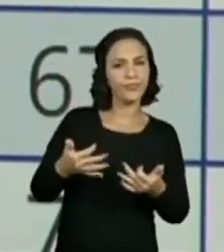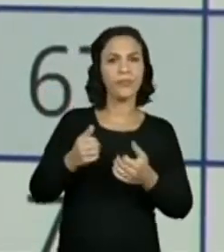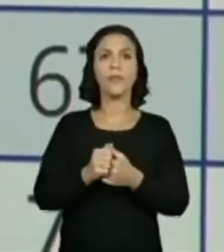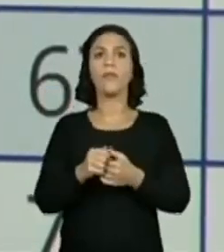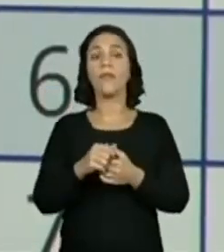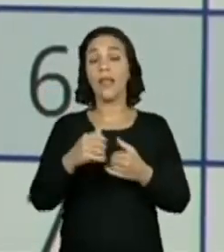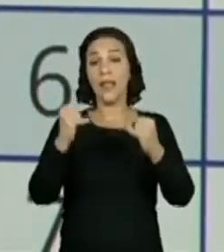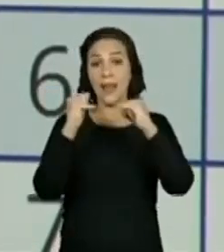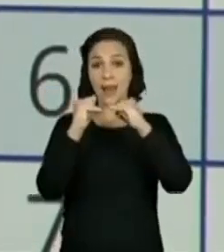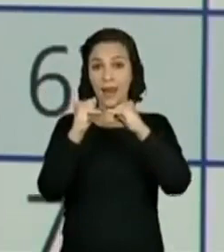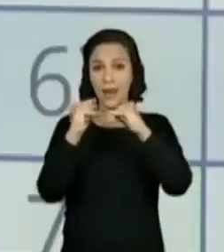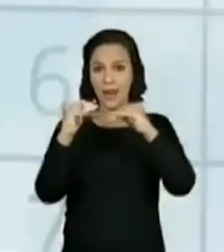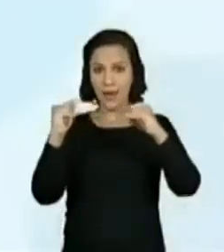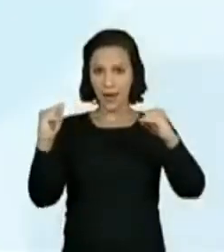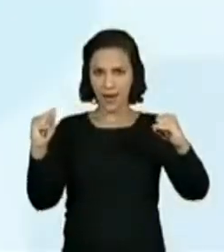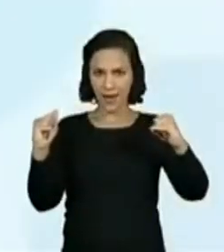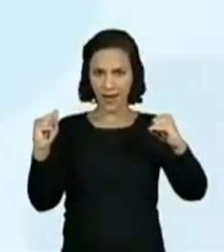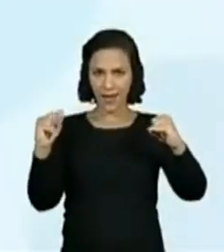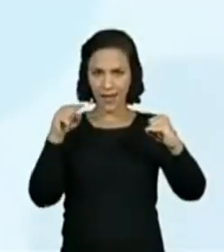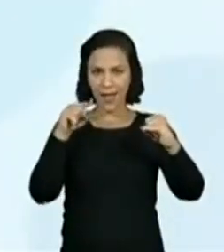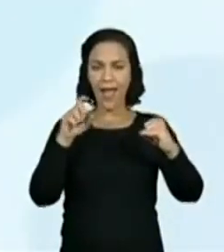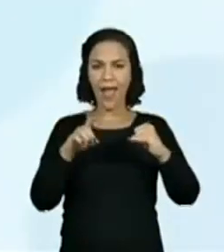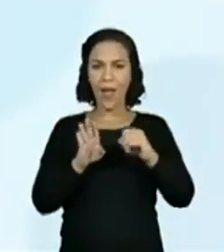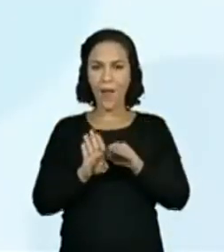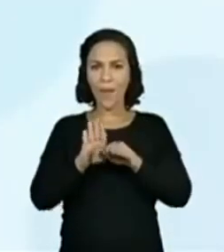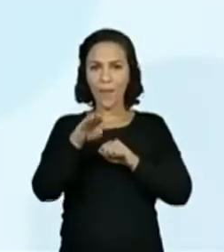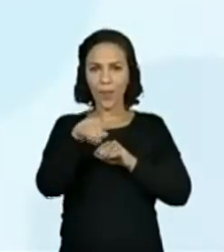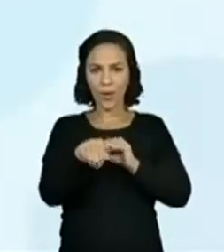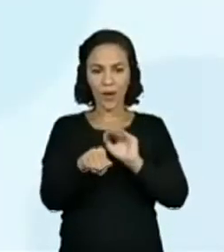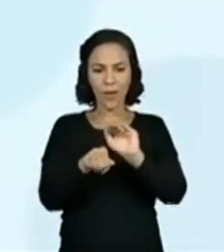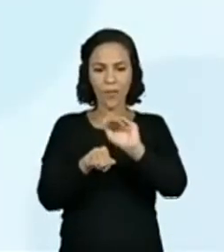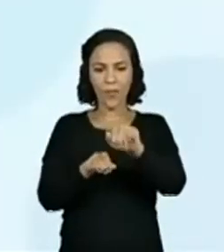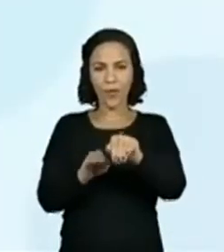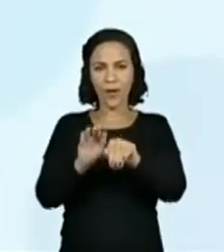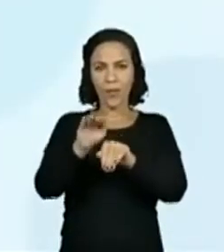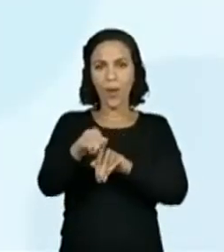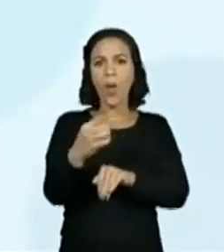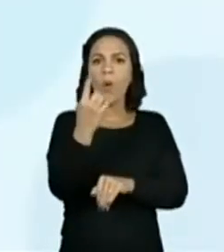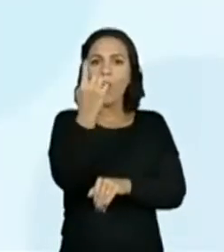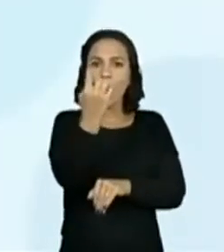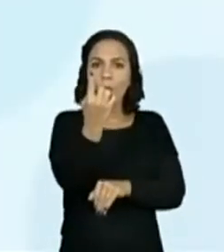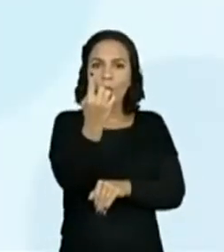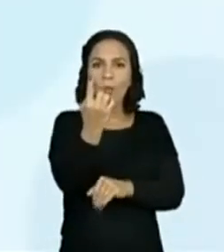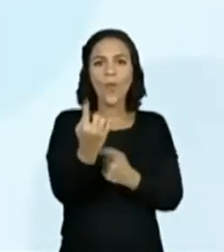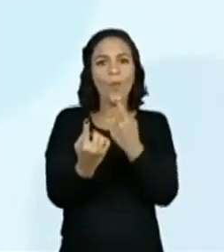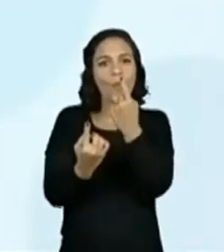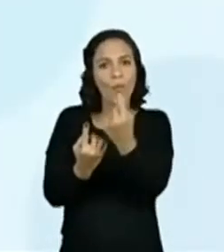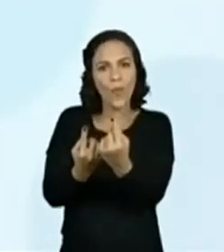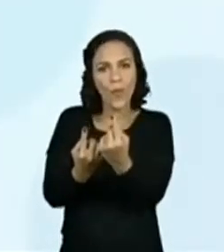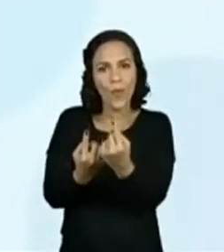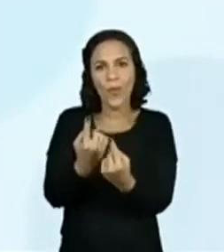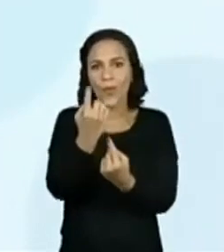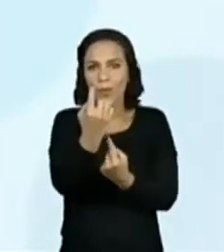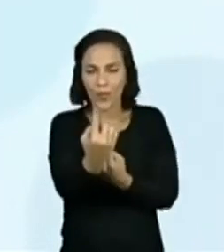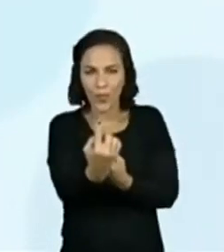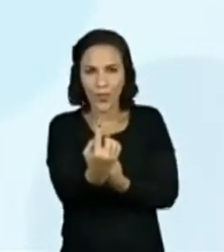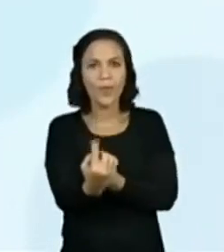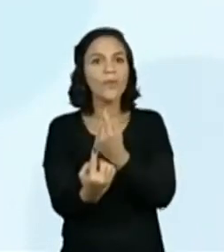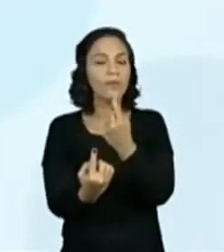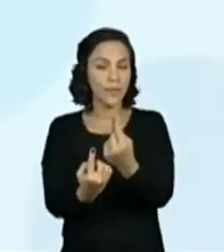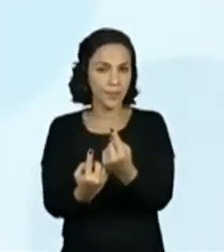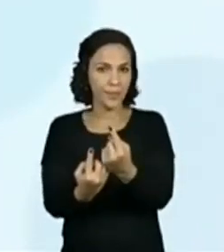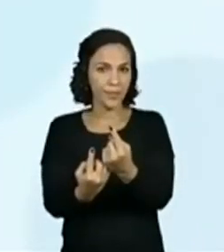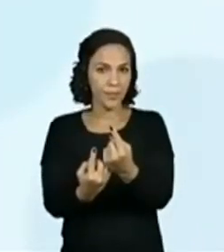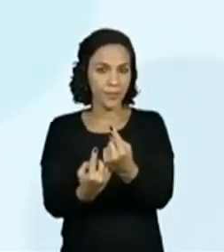vão aumentando de 1 em 1, professora? Exatamente. Tanto aumentam, se nós contarmos aqui da direita, ou melhor,